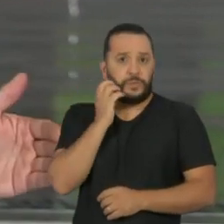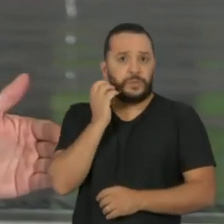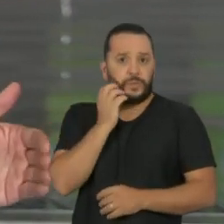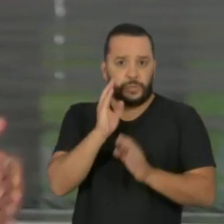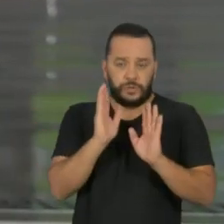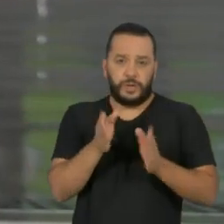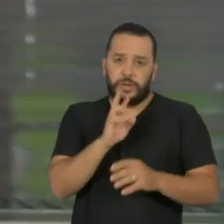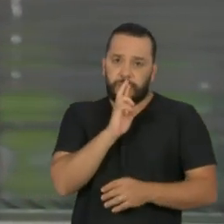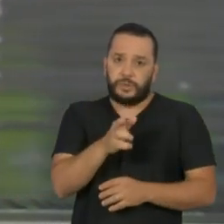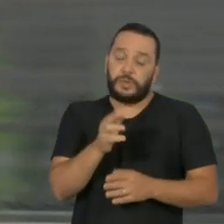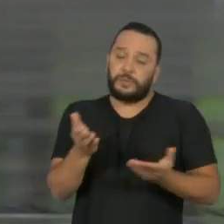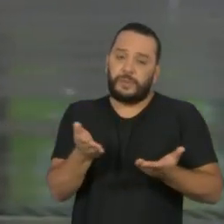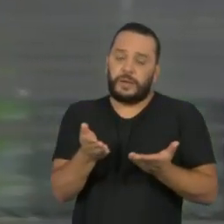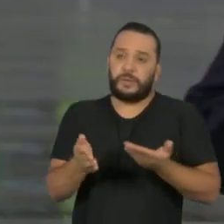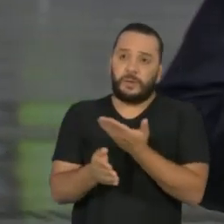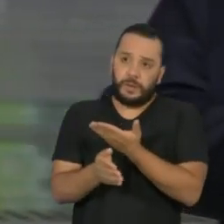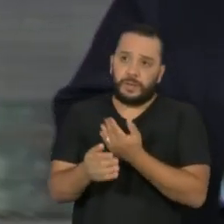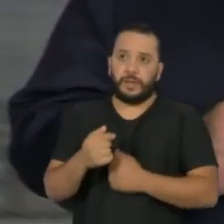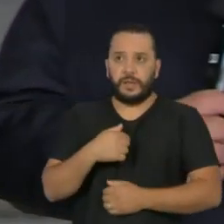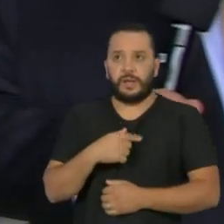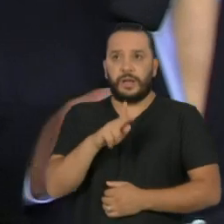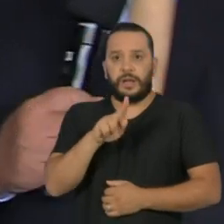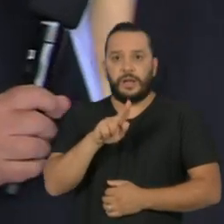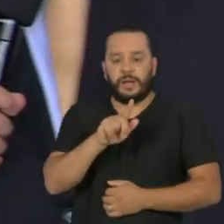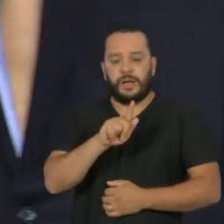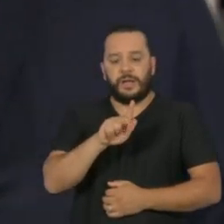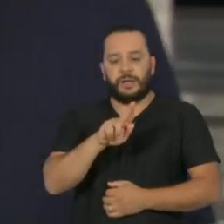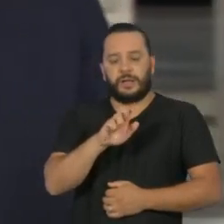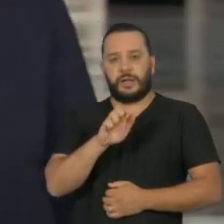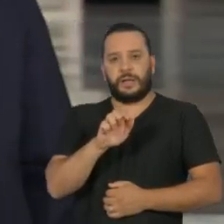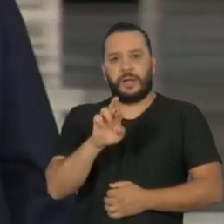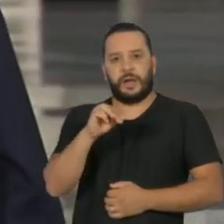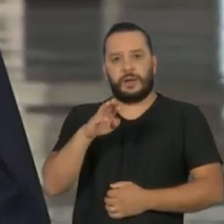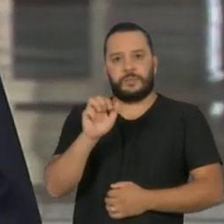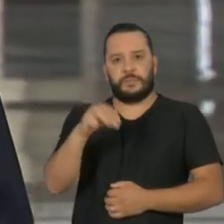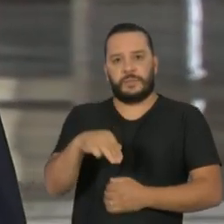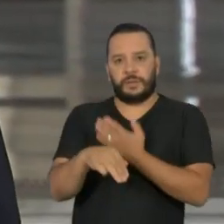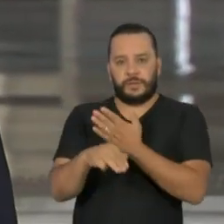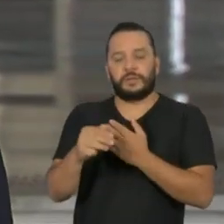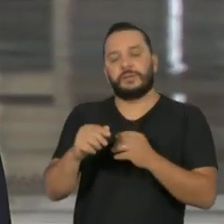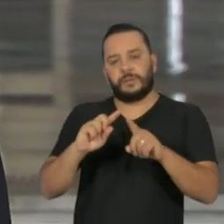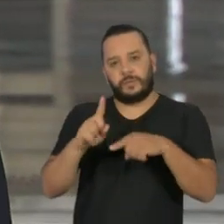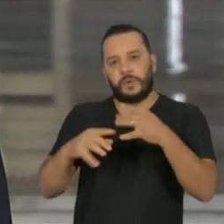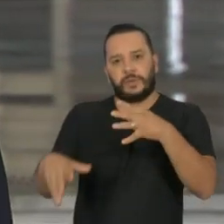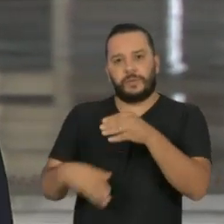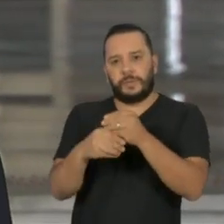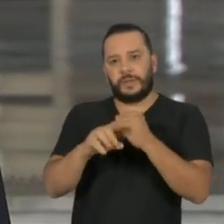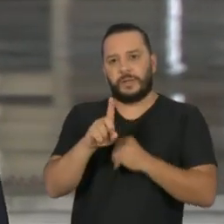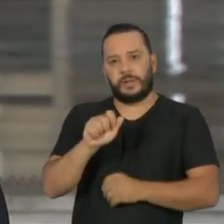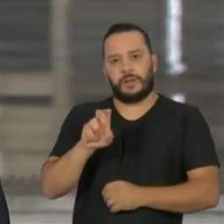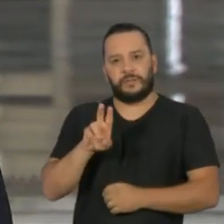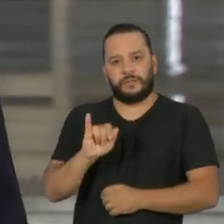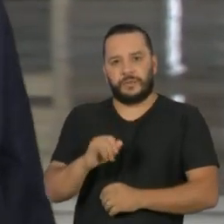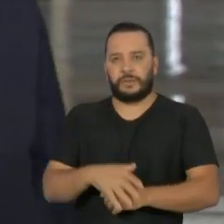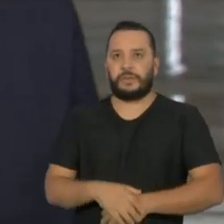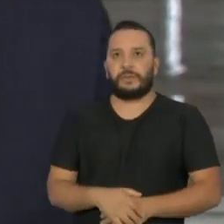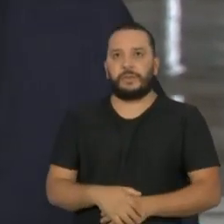mas vamos ao Dr. German, podendo ter comentários ou complementações do Dr. Davi Wippe e do próprio Bruno, se ele desejar. Por